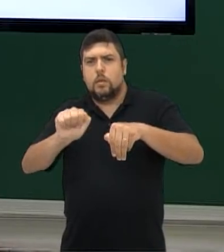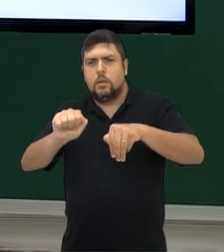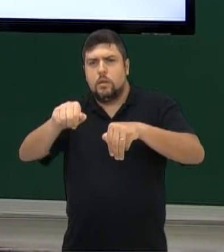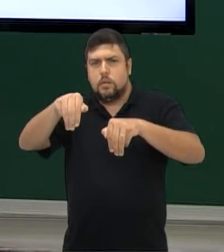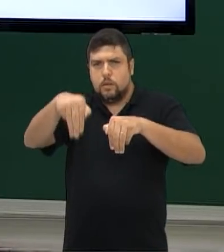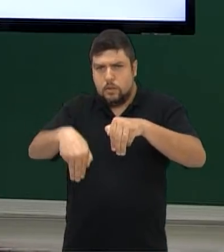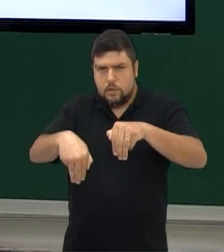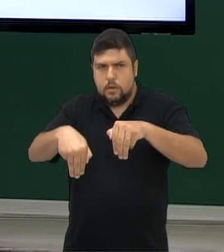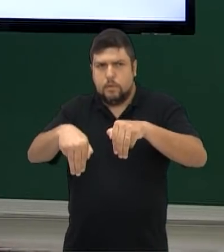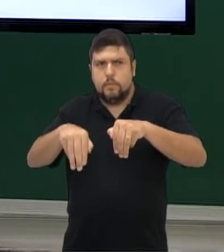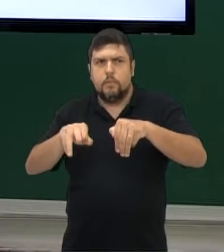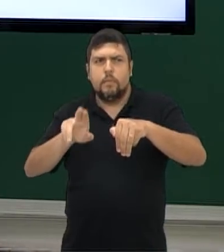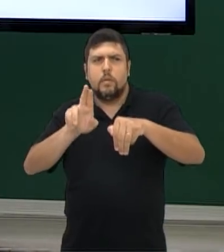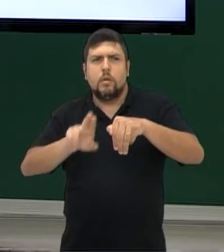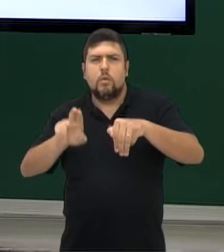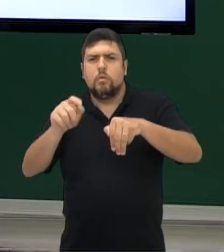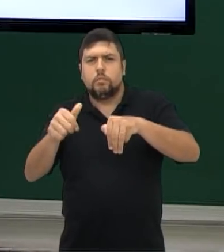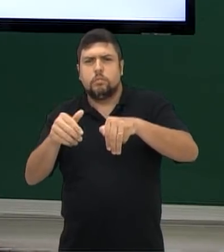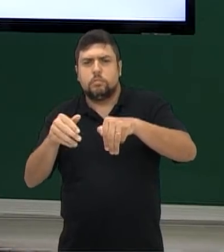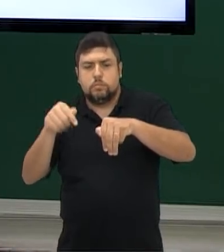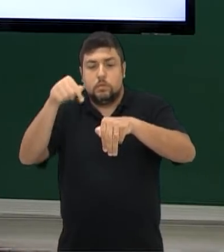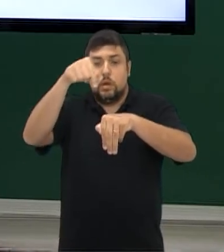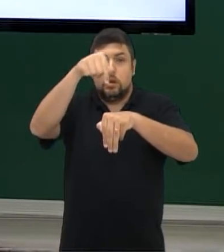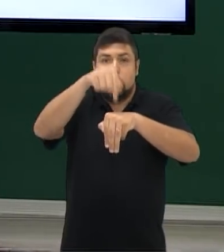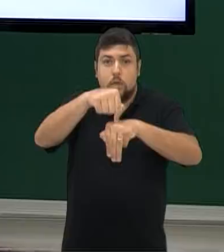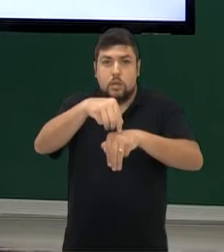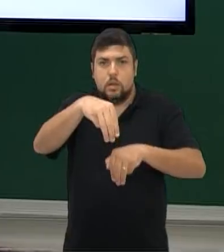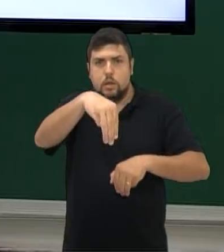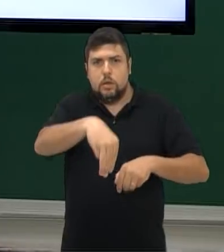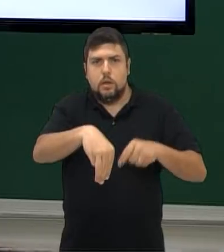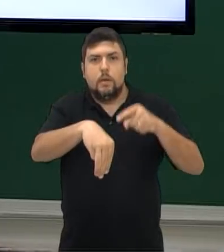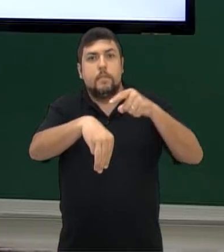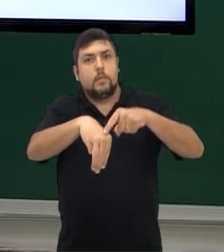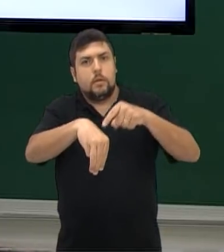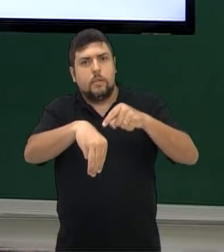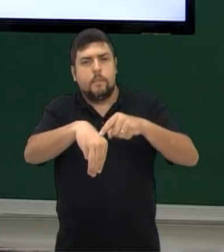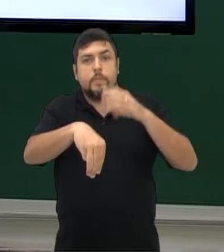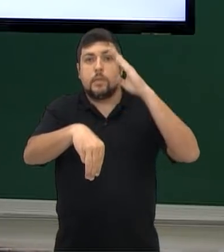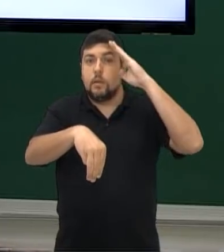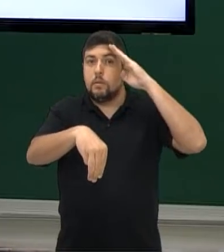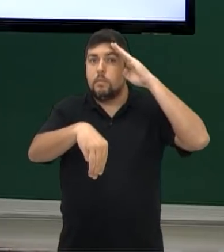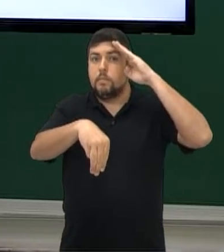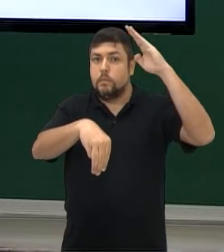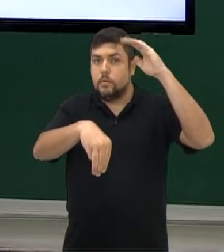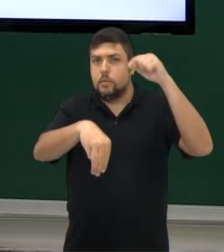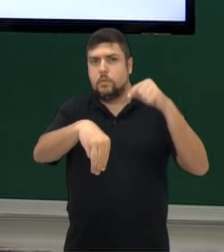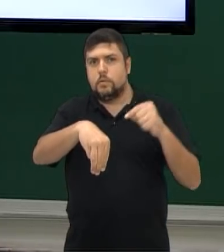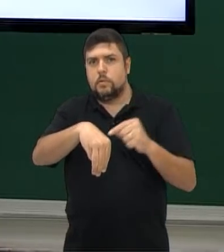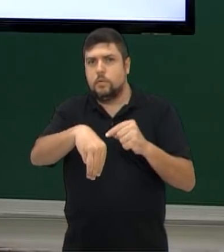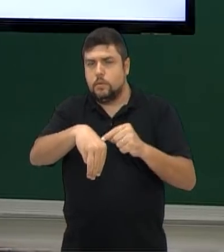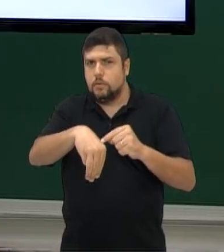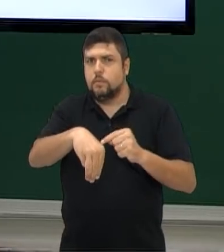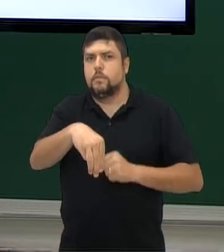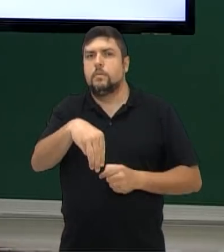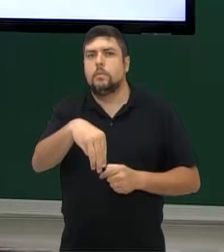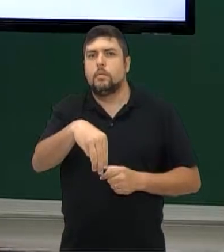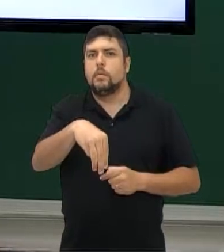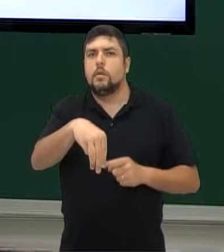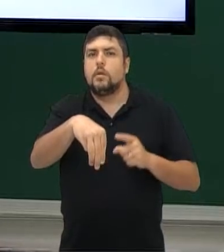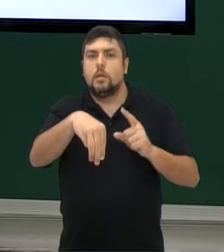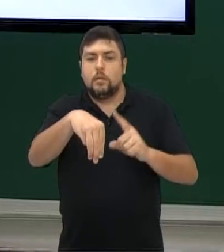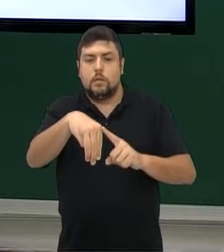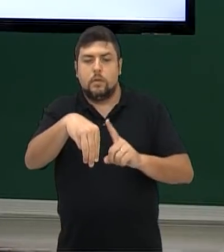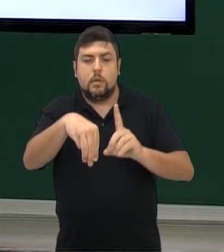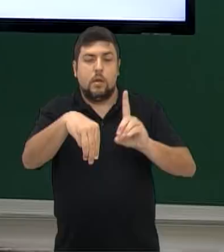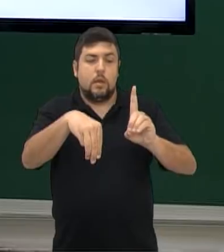sexto ano, que não é tão usado. Tem o metro, que é chamado de unidade fundamental, ou seja, é o meu padrão, certo? Tem